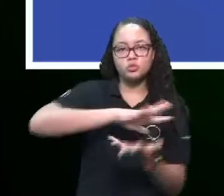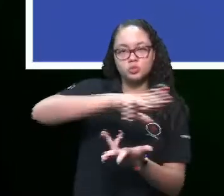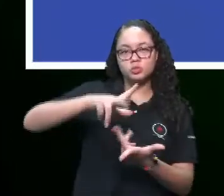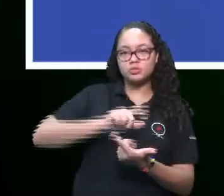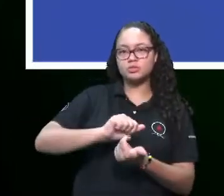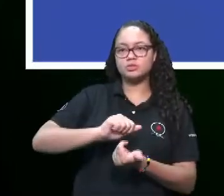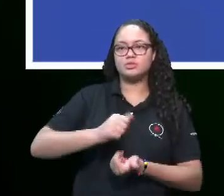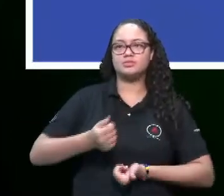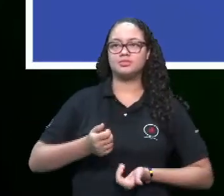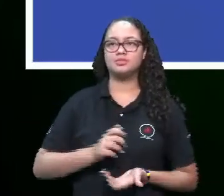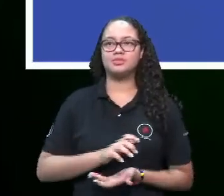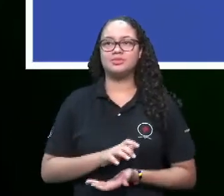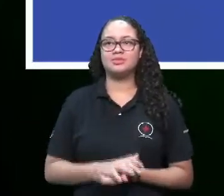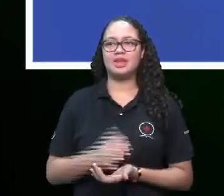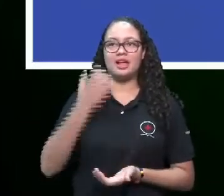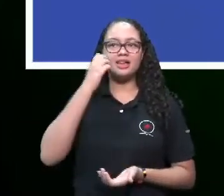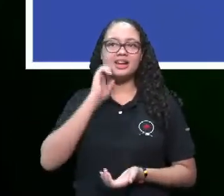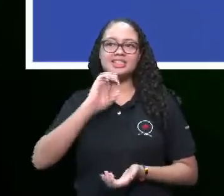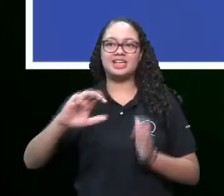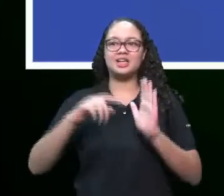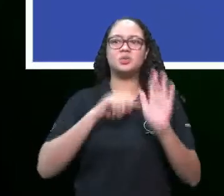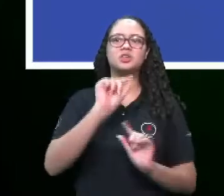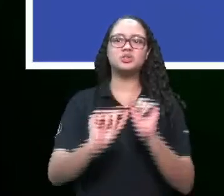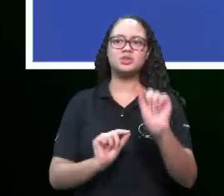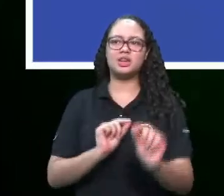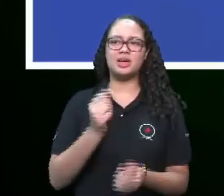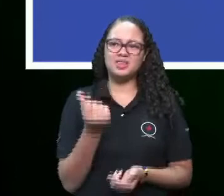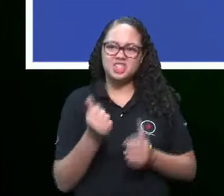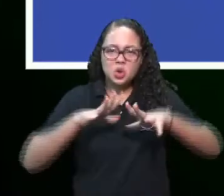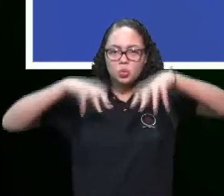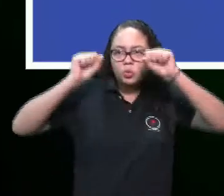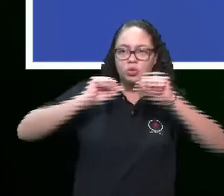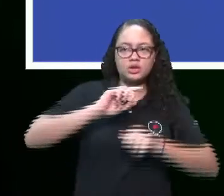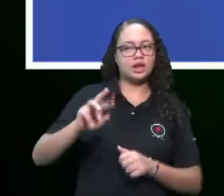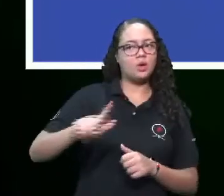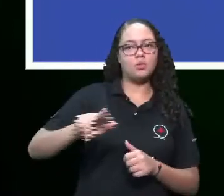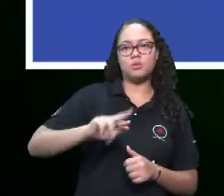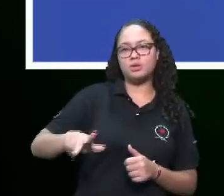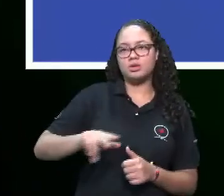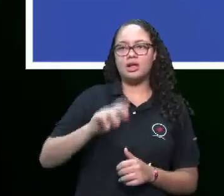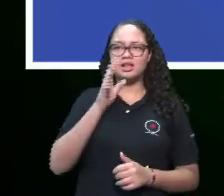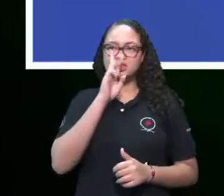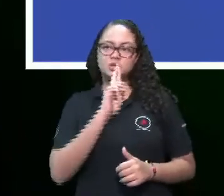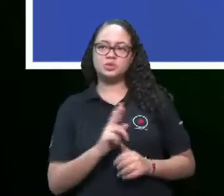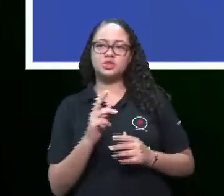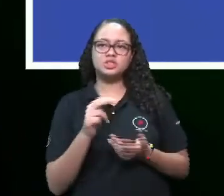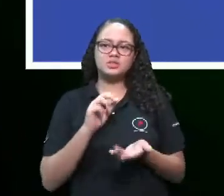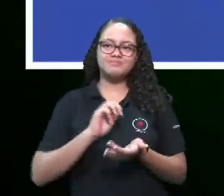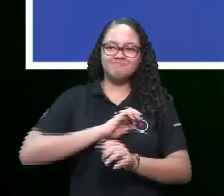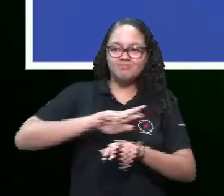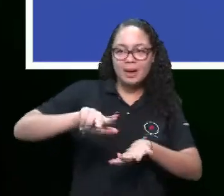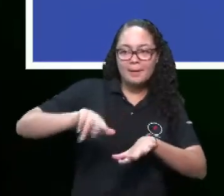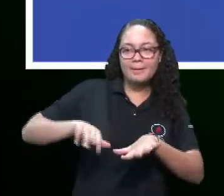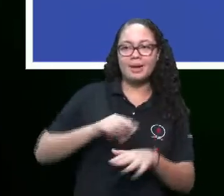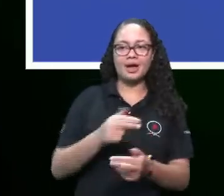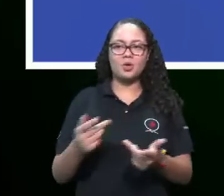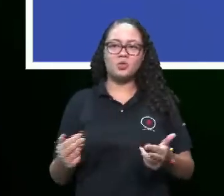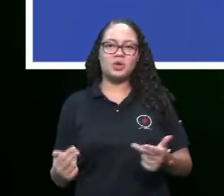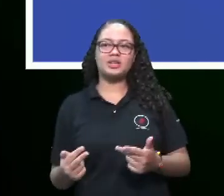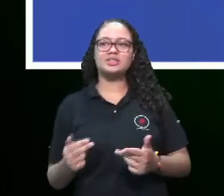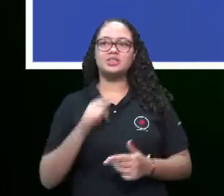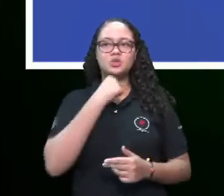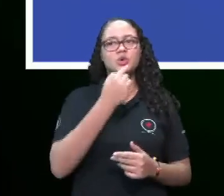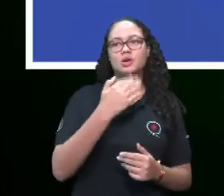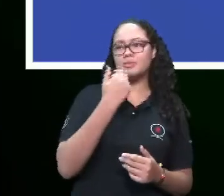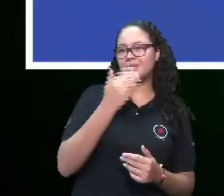isso? Mas Eclesiastes falou que dinheiro é a maldição? Não, é solução para muita coisa. Não compra salvação, não adianta para ir para o céu,